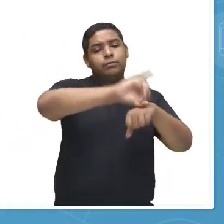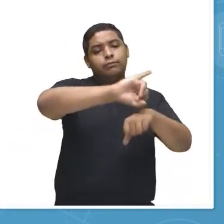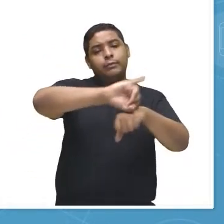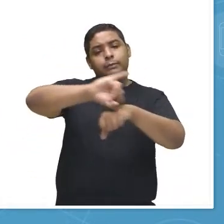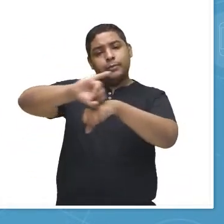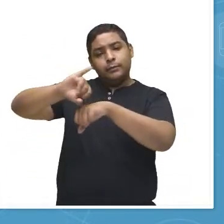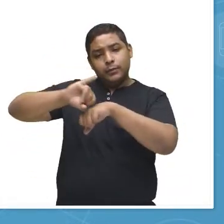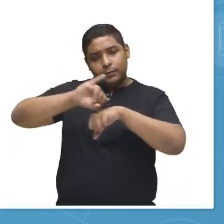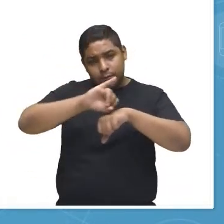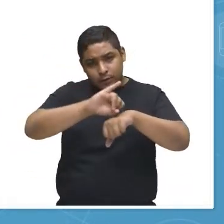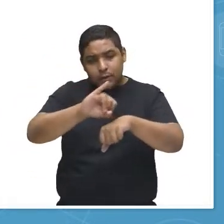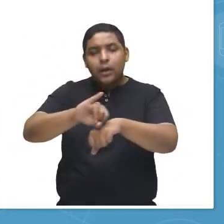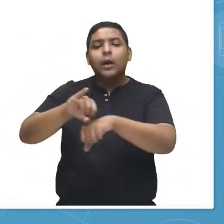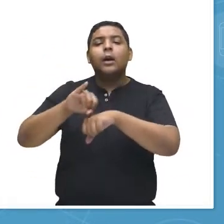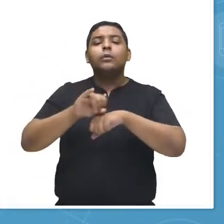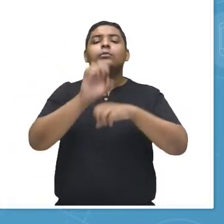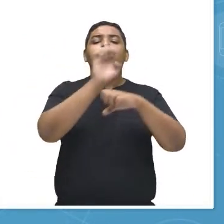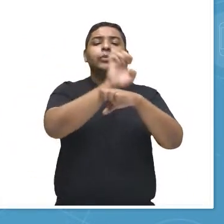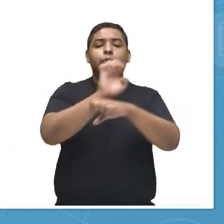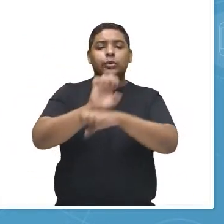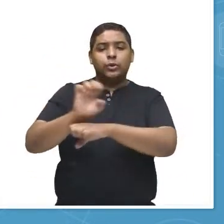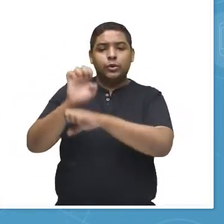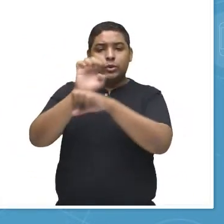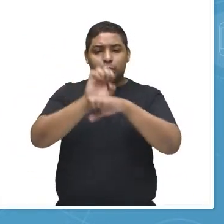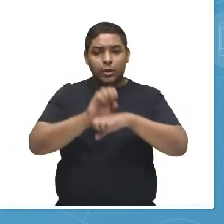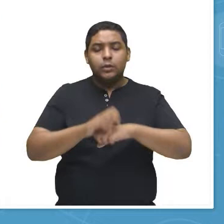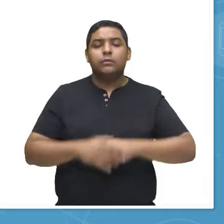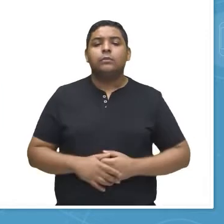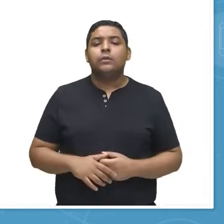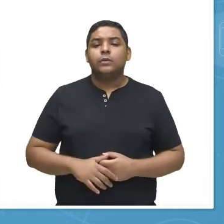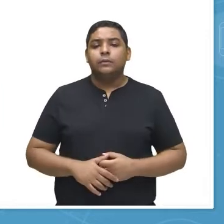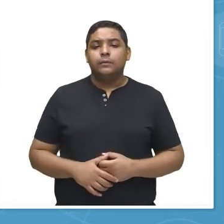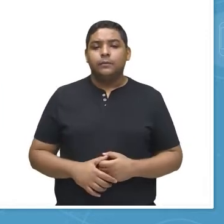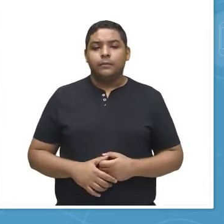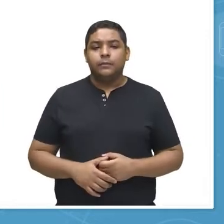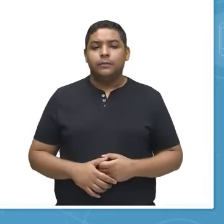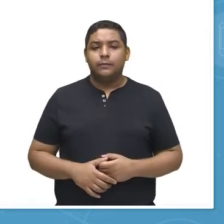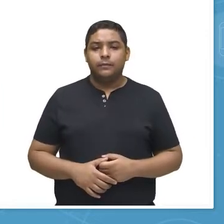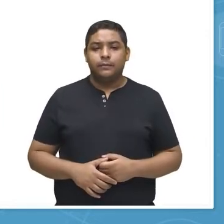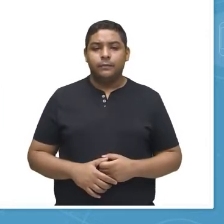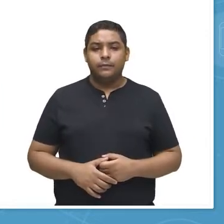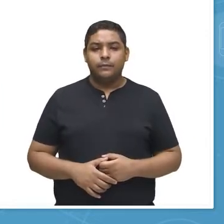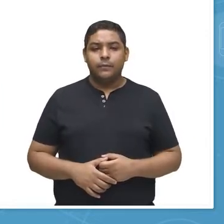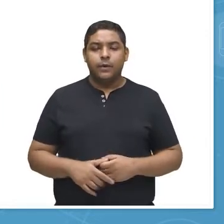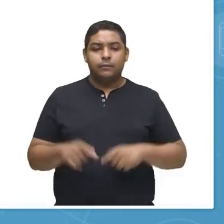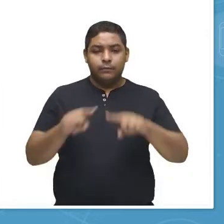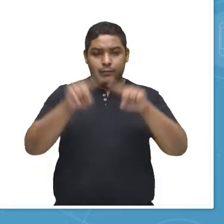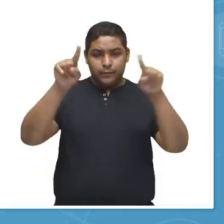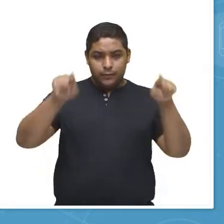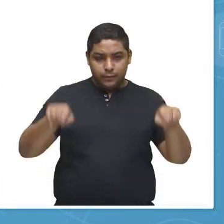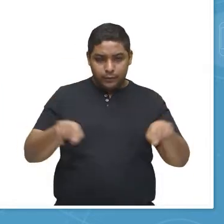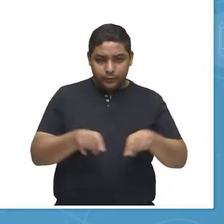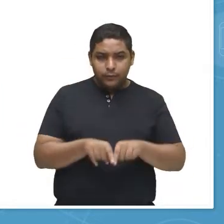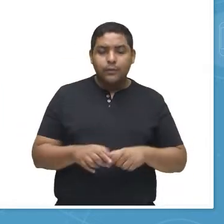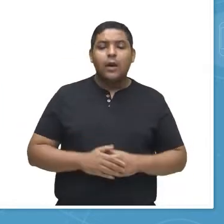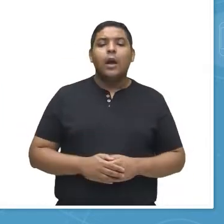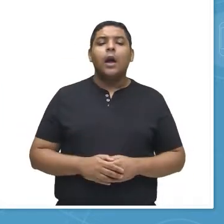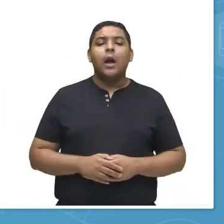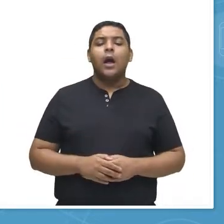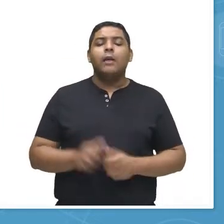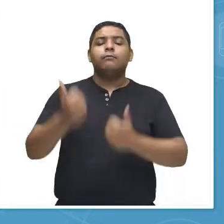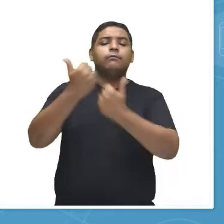tá, dos estados e os seus destaques. Vou destacar bem aqui na legenda, ó. As hierarquias dos